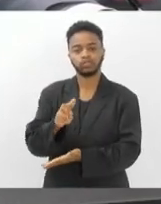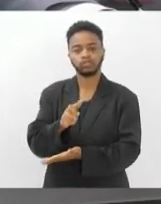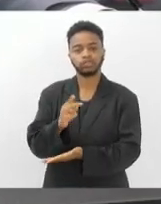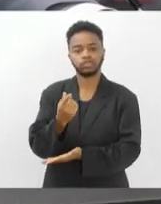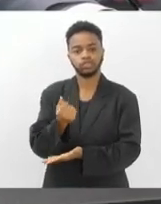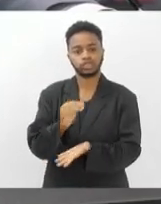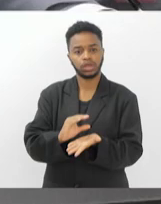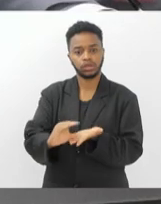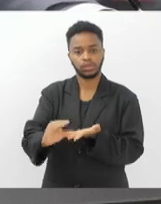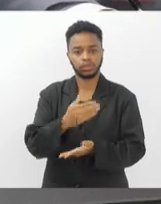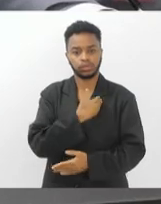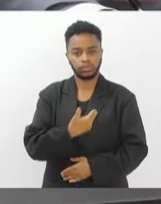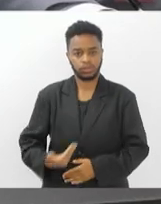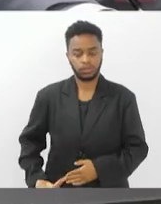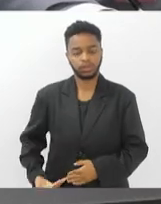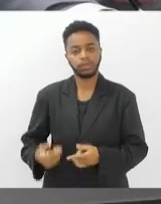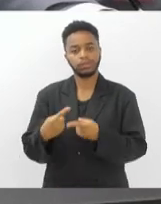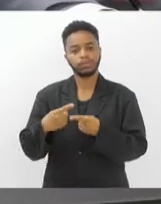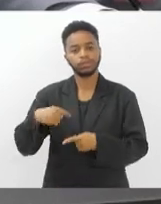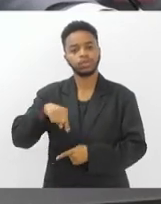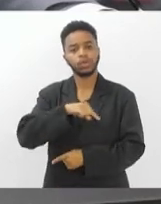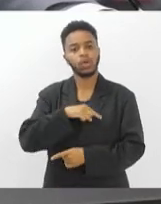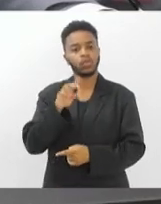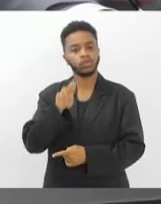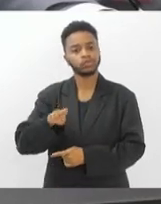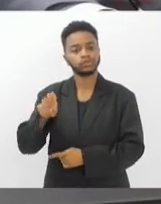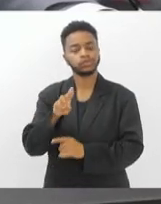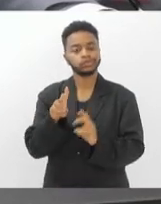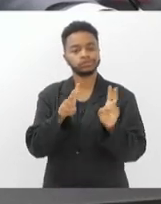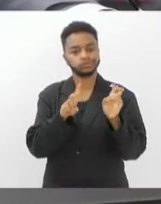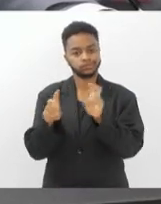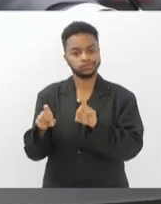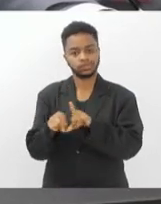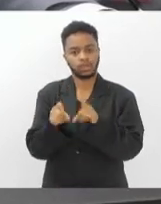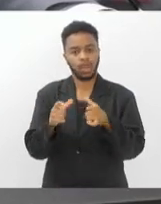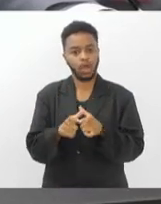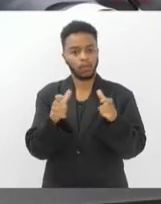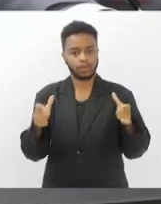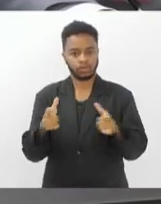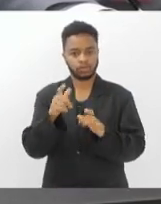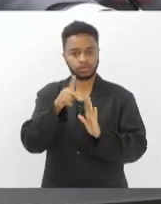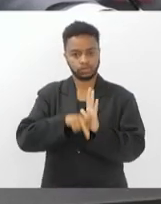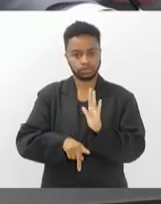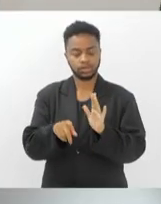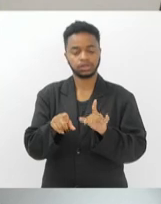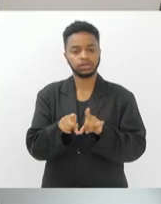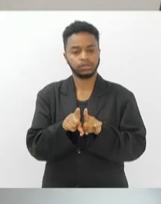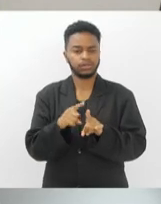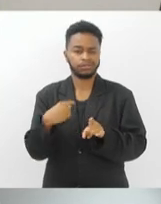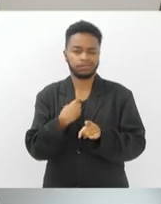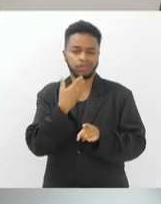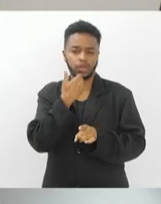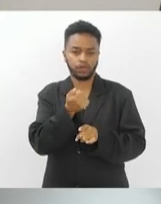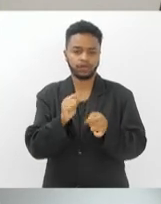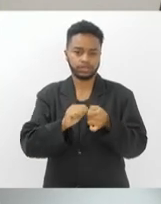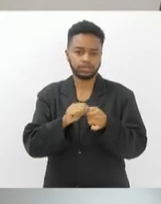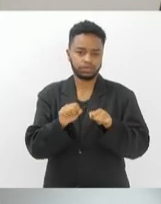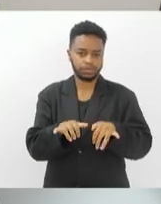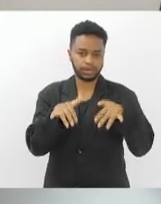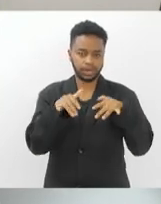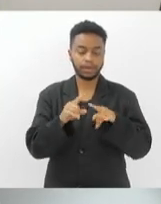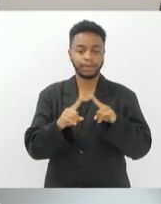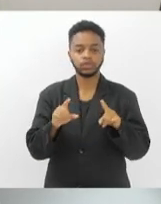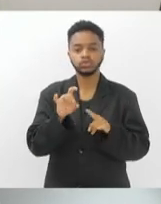gente tem usado. Perfeito. Essa história e amplia o seu projeto. Como a gente já propôs o resultado, a gente faz em plenário. Podia ser em plenário, mas